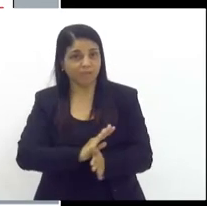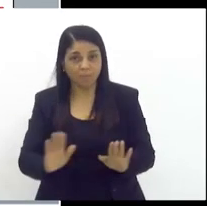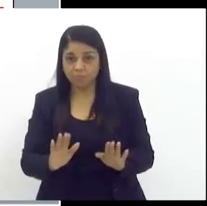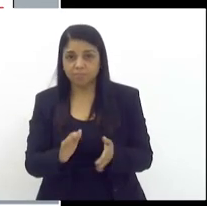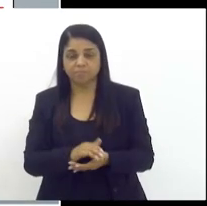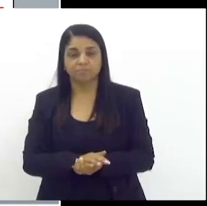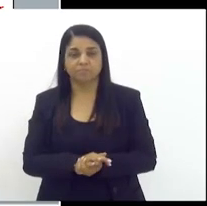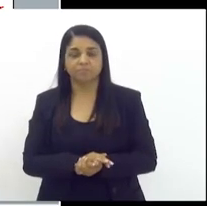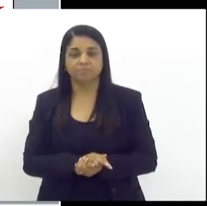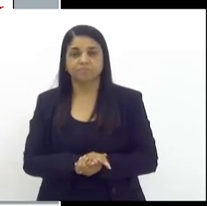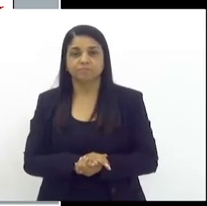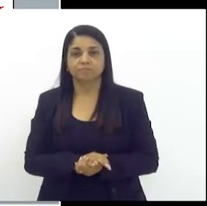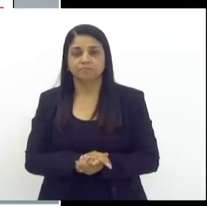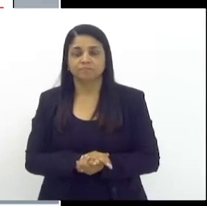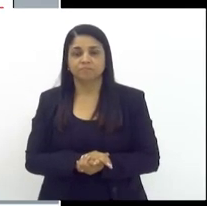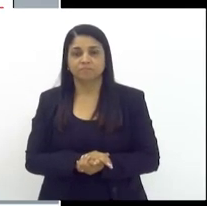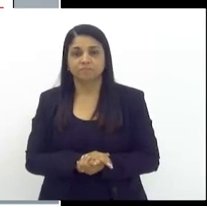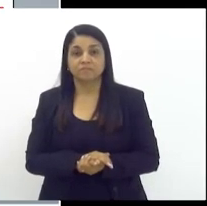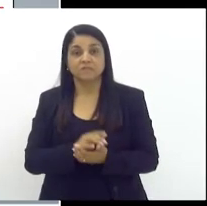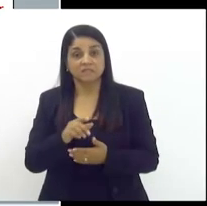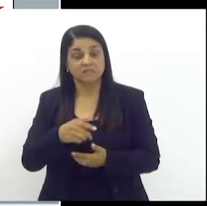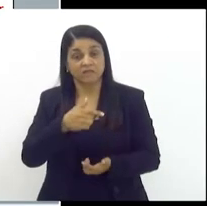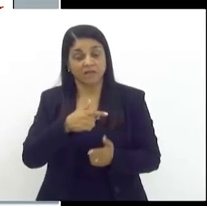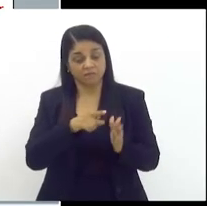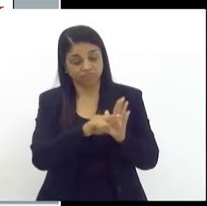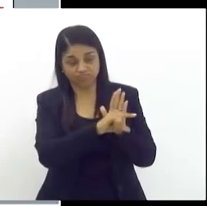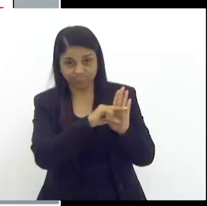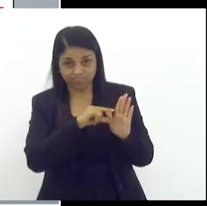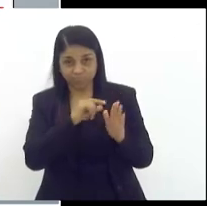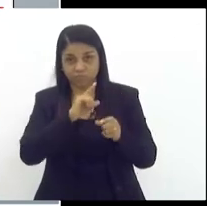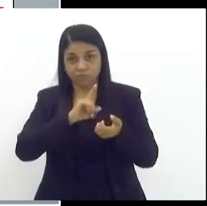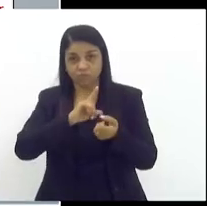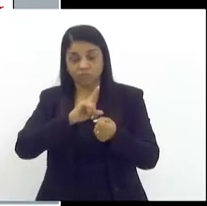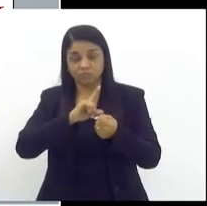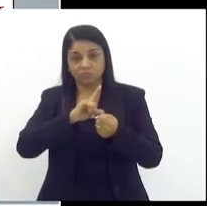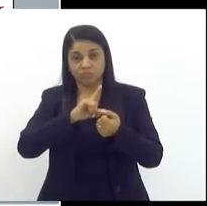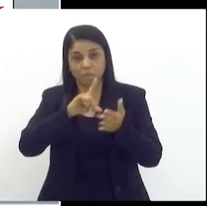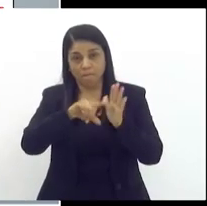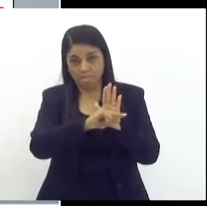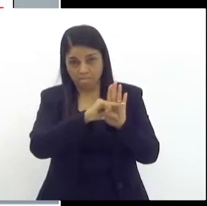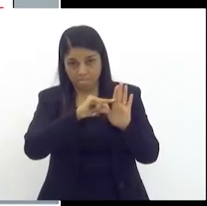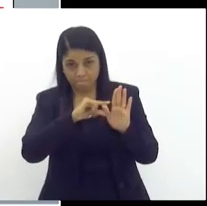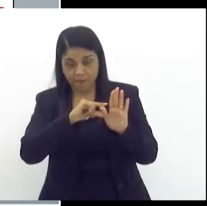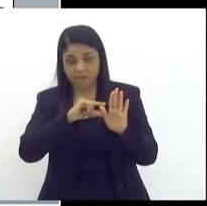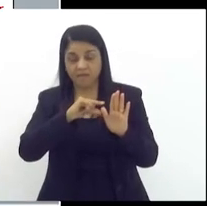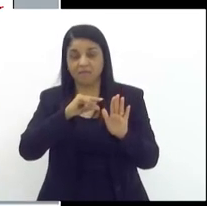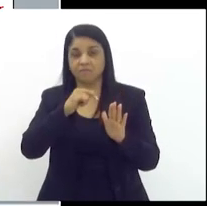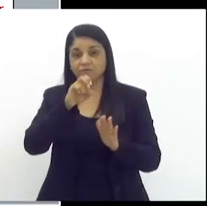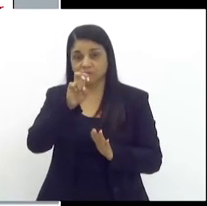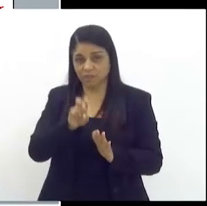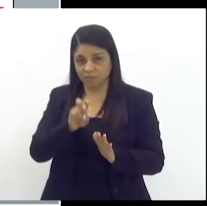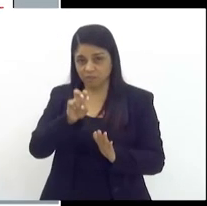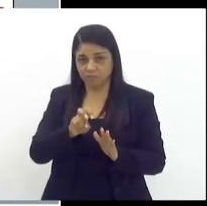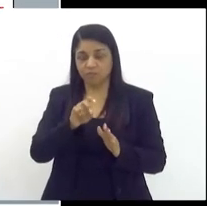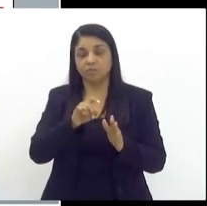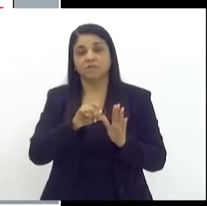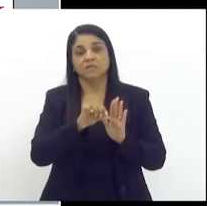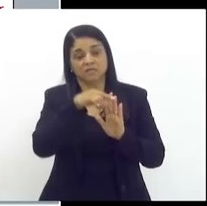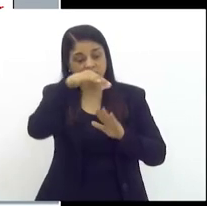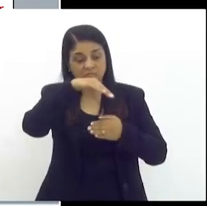e quando você vai no 156 a parágrafo 5º inciso 9 diz